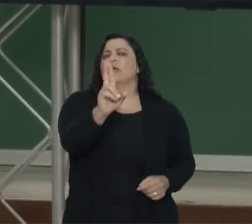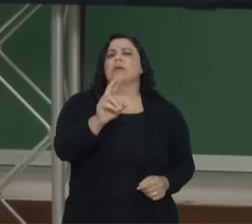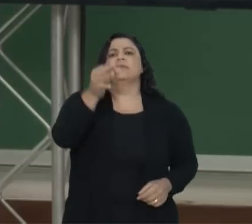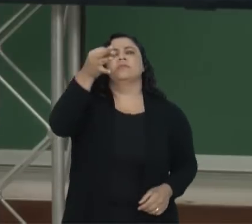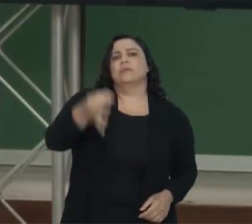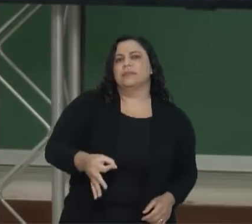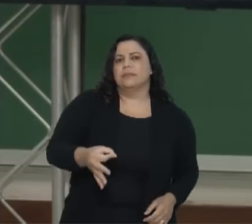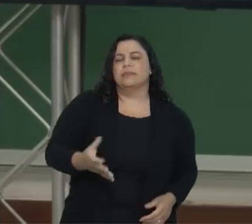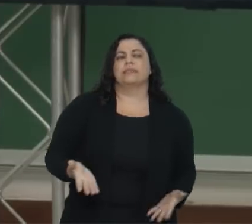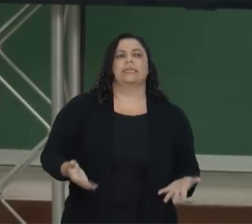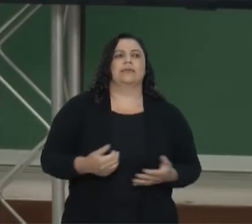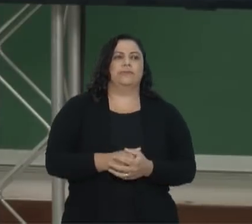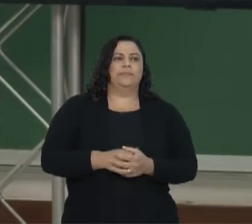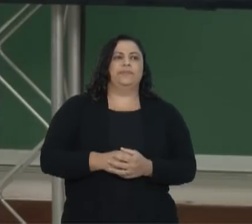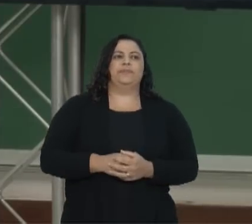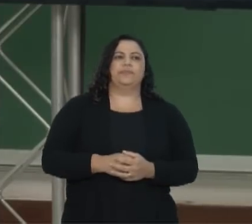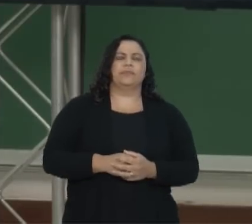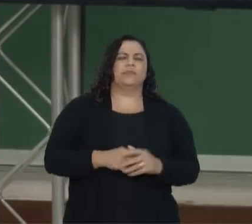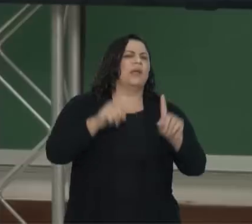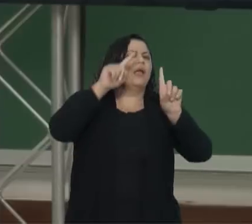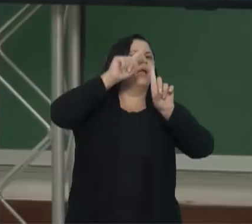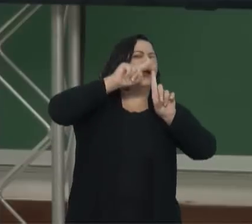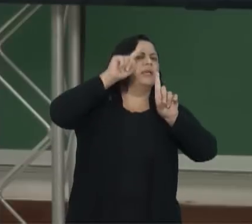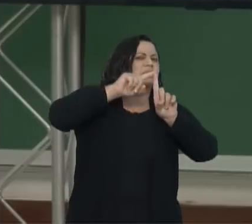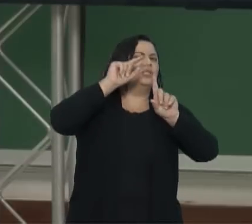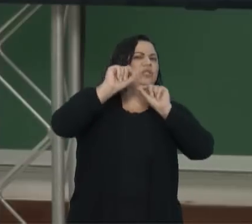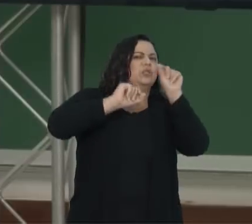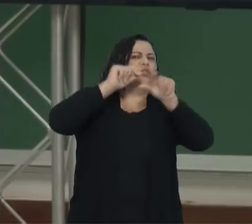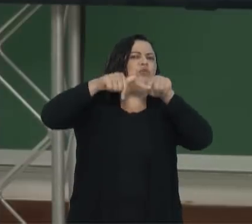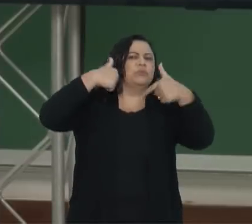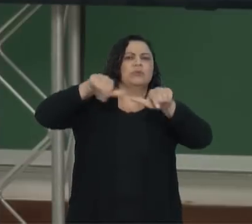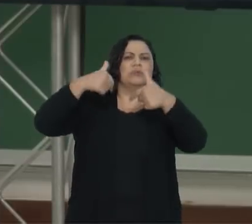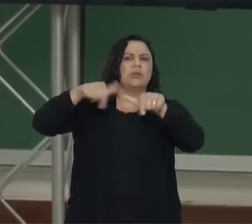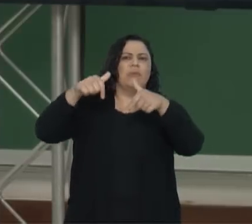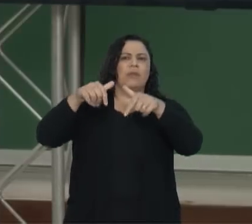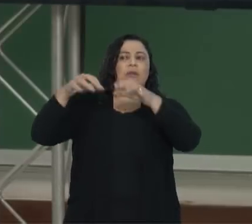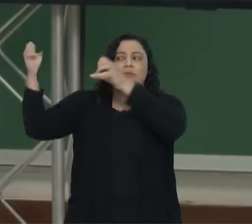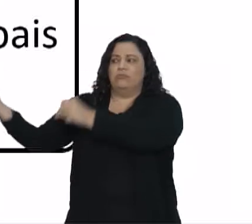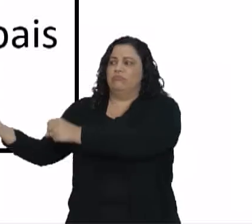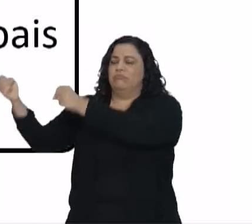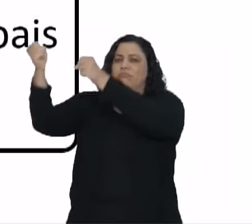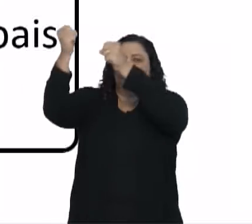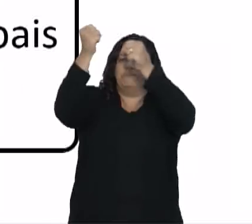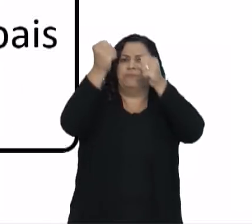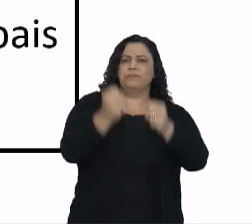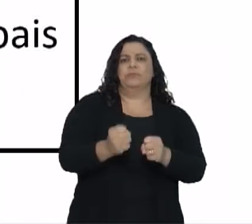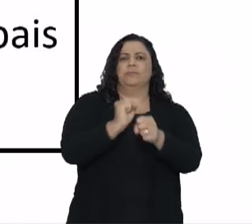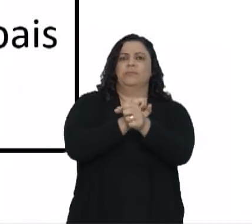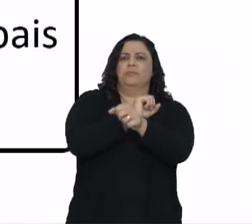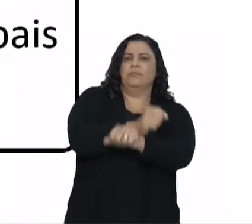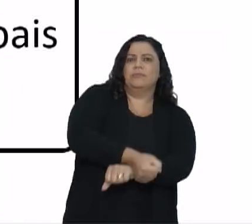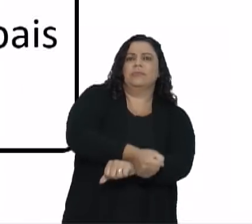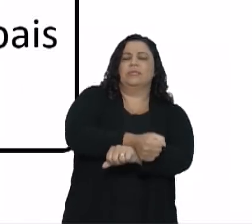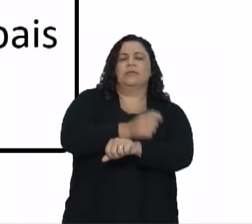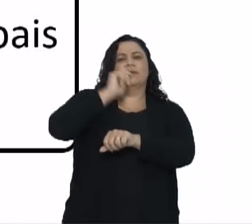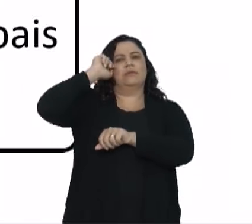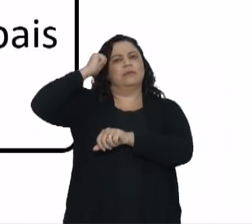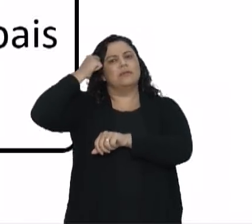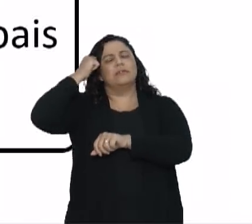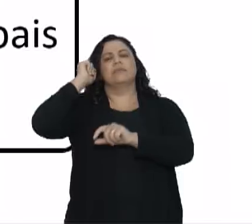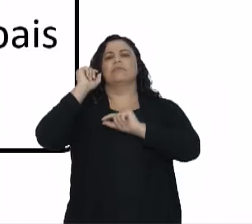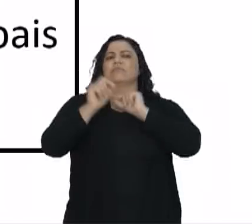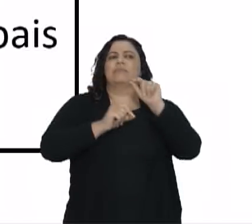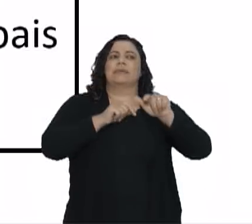certa. Para realizar que tipos de atividades eram trazidos os escravos africanos? Trabalhar nos engenhos de